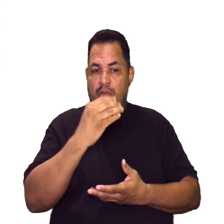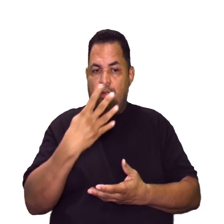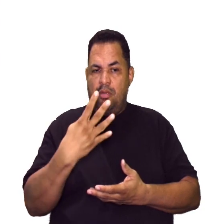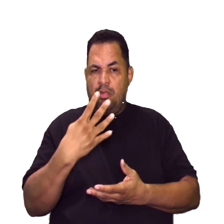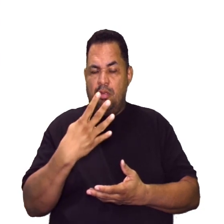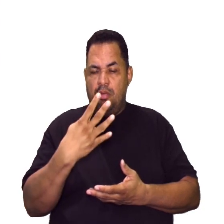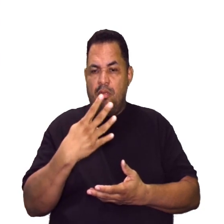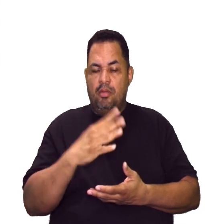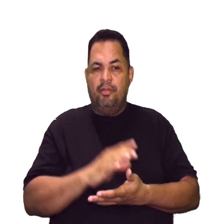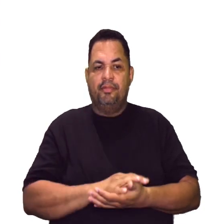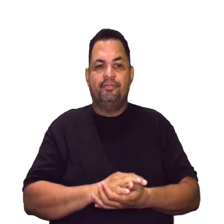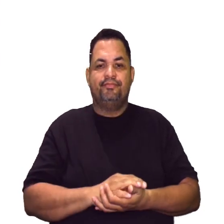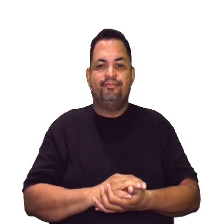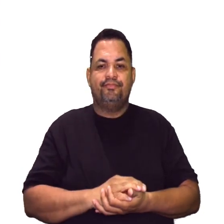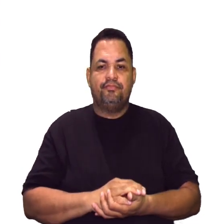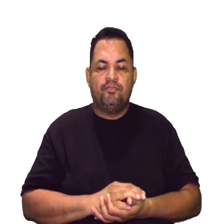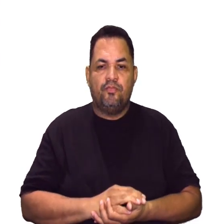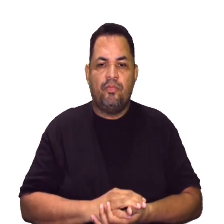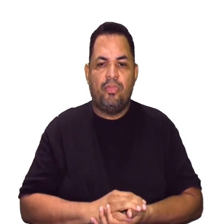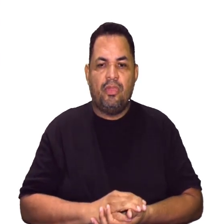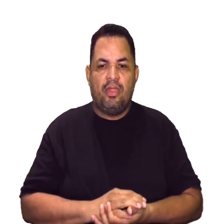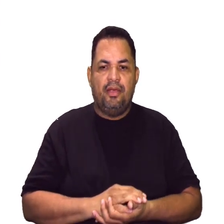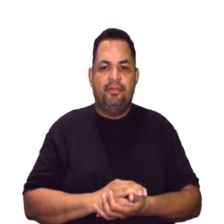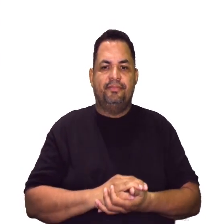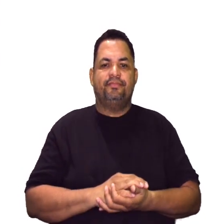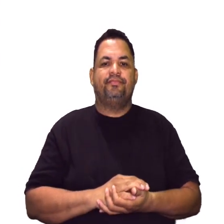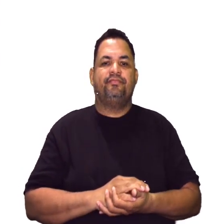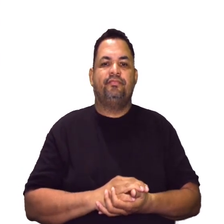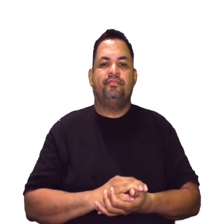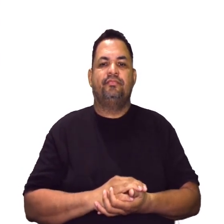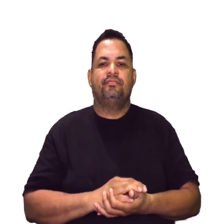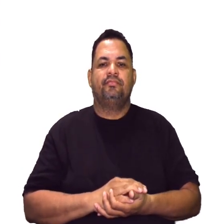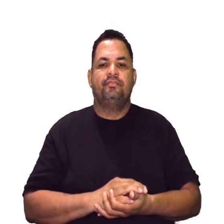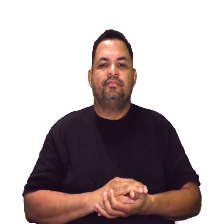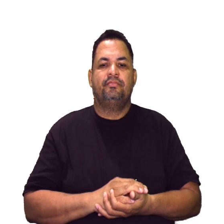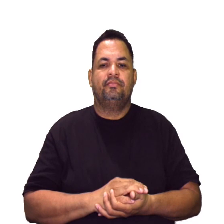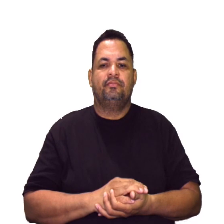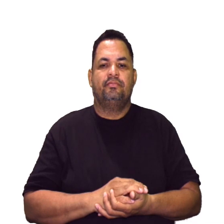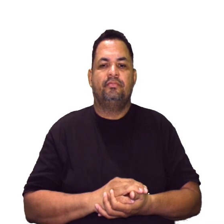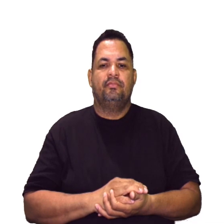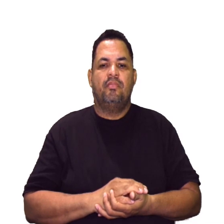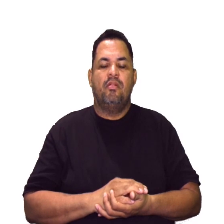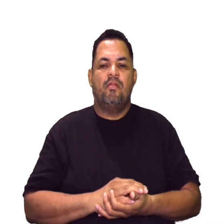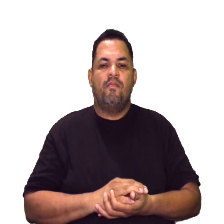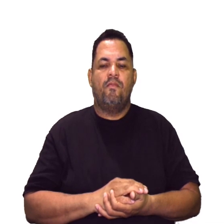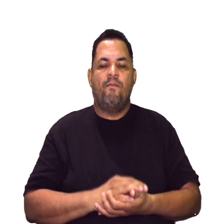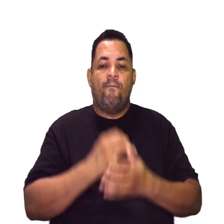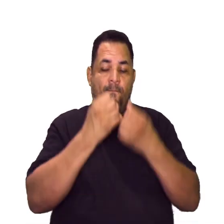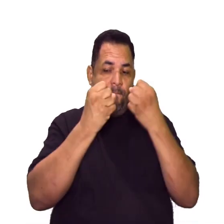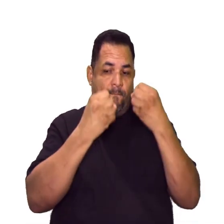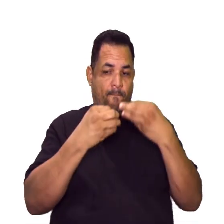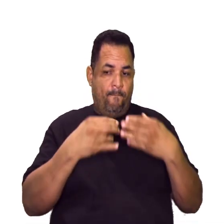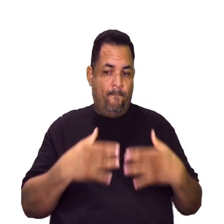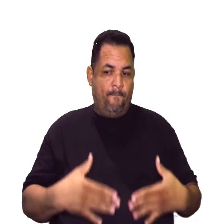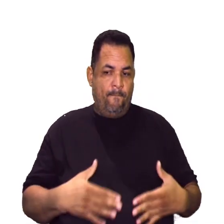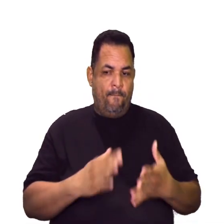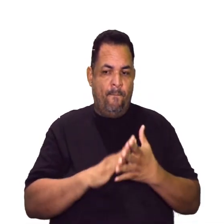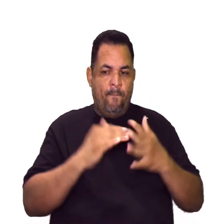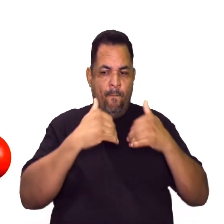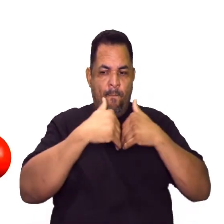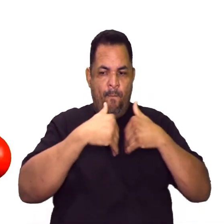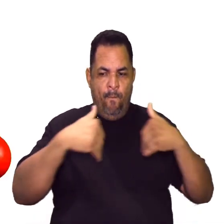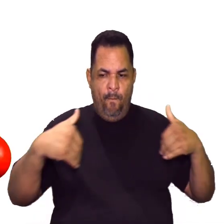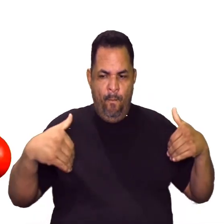não ligantes que estão nos pares de elétrons disponíveis, tá bom? Aí, justificando a